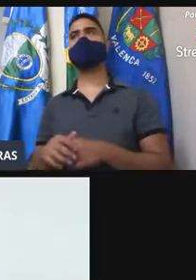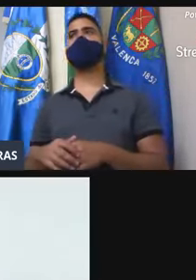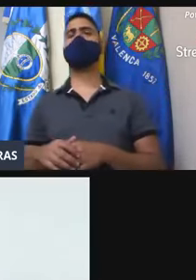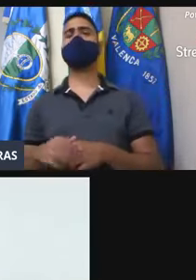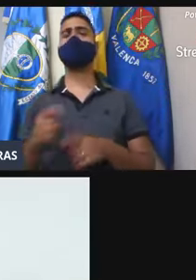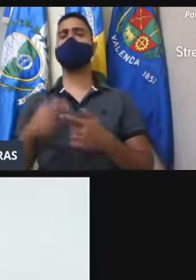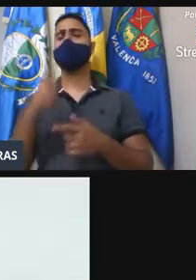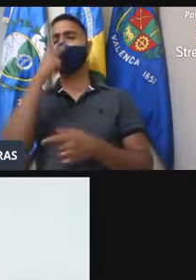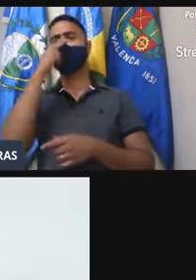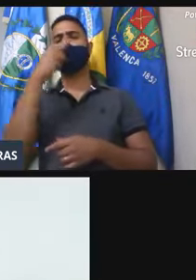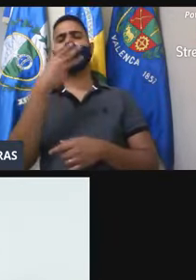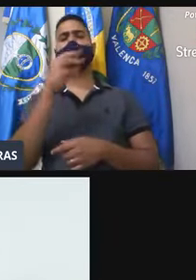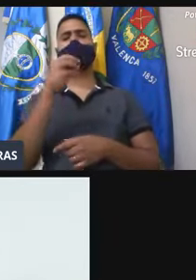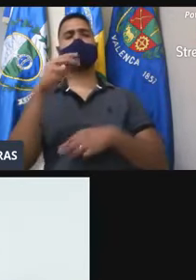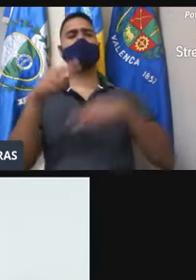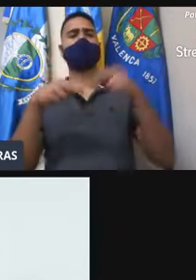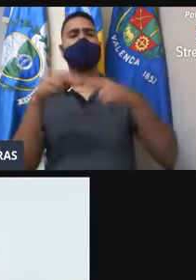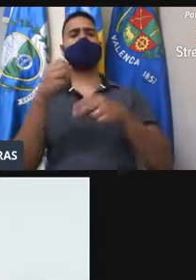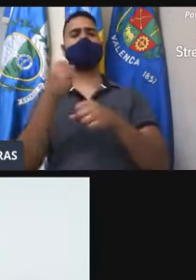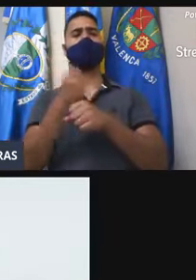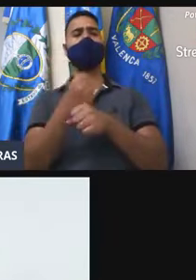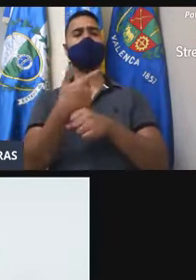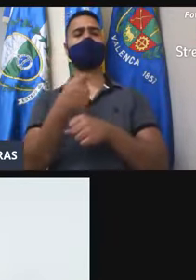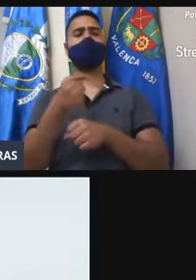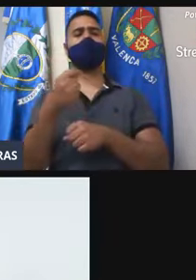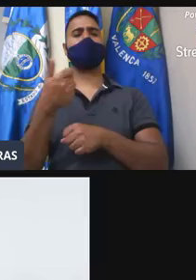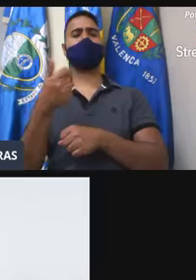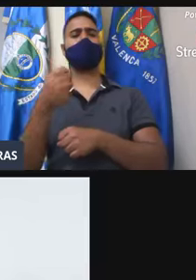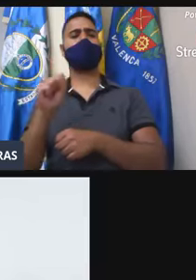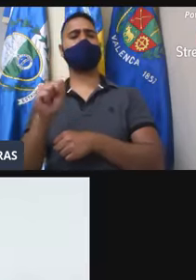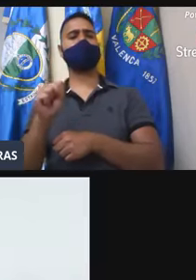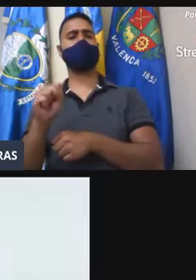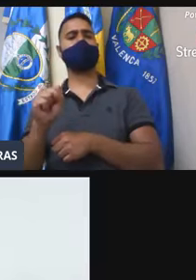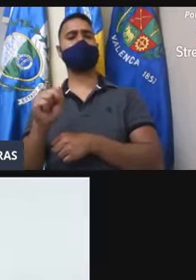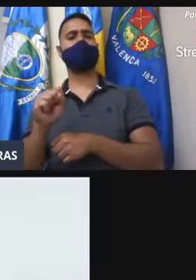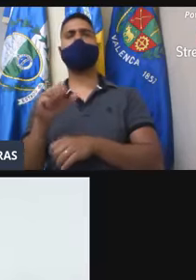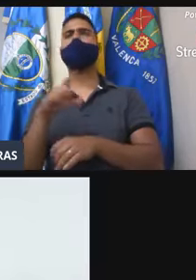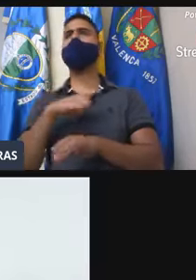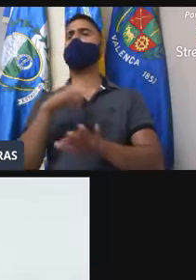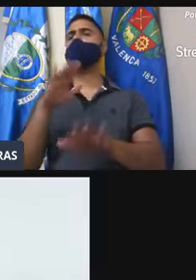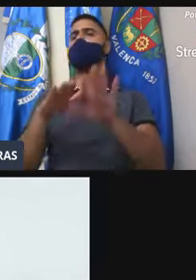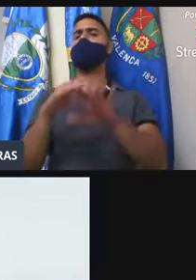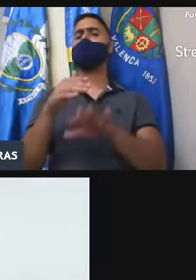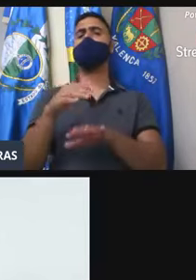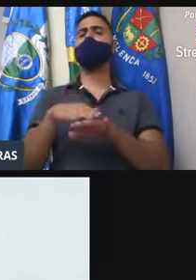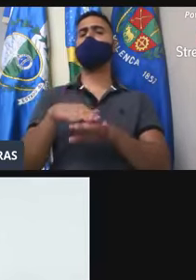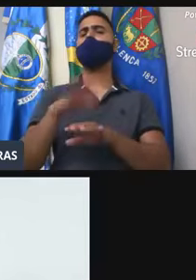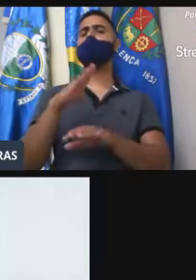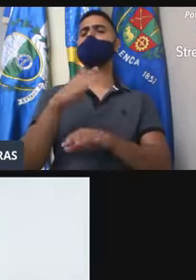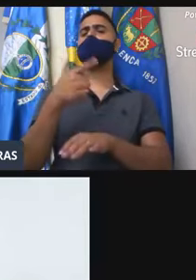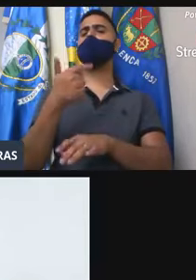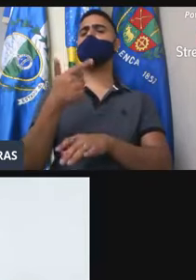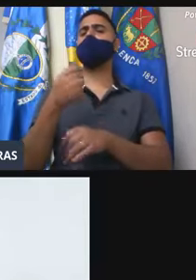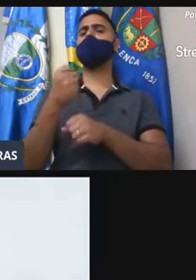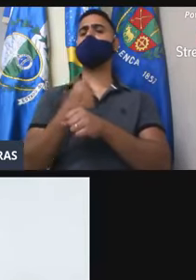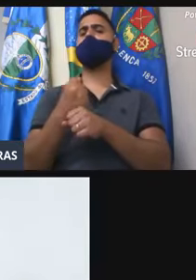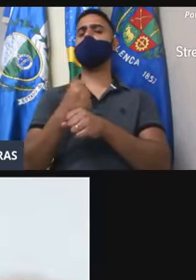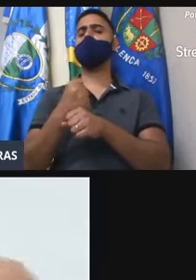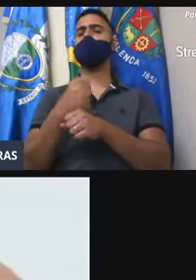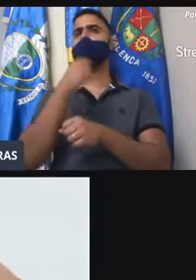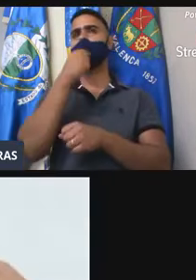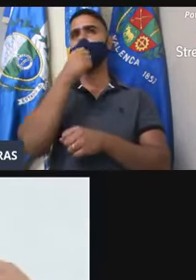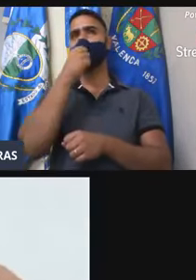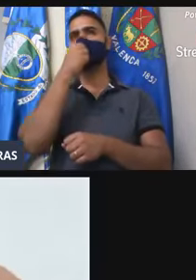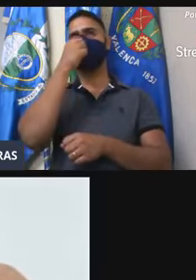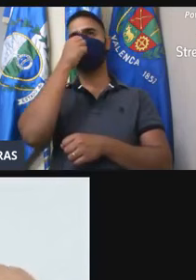30 de junho de 2008. Certo? Então, são aí mais de 12 anos e um mês, se eu não